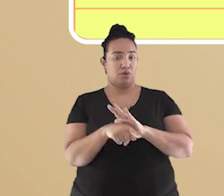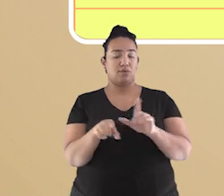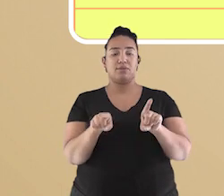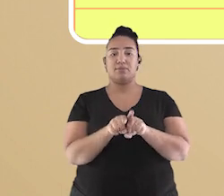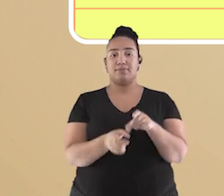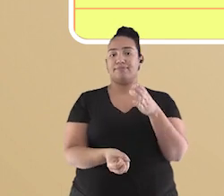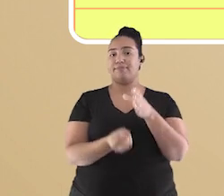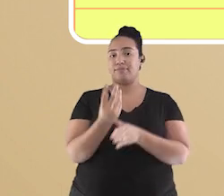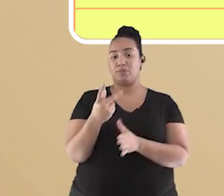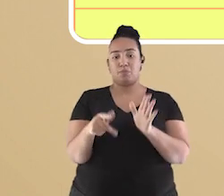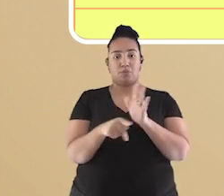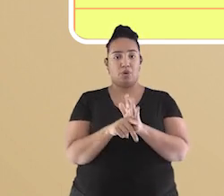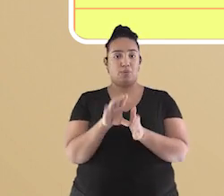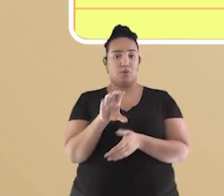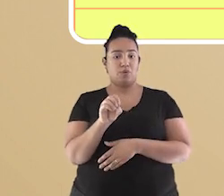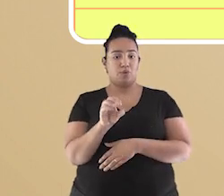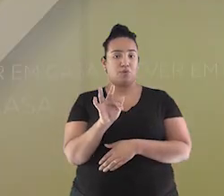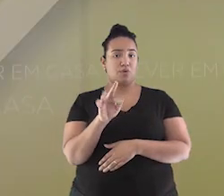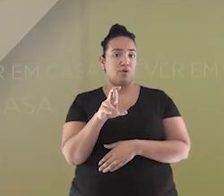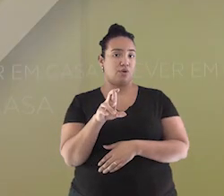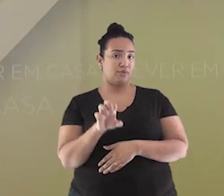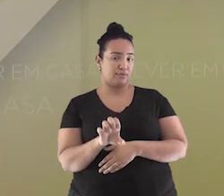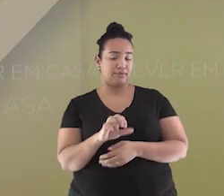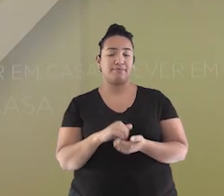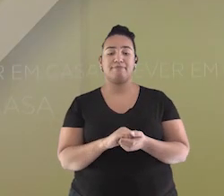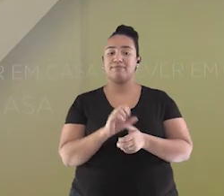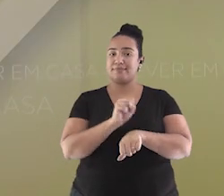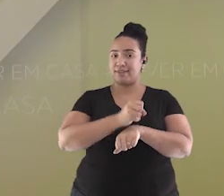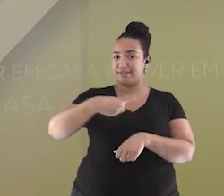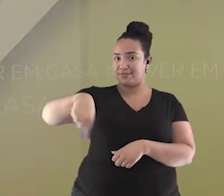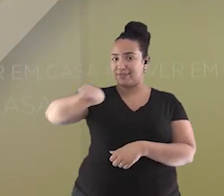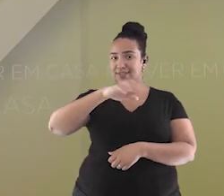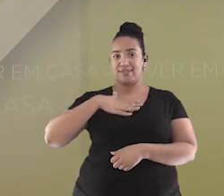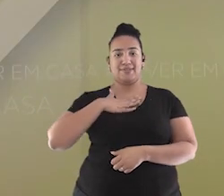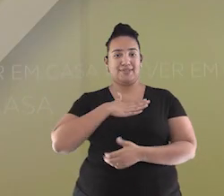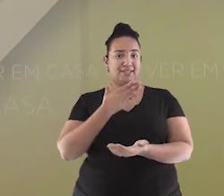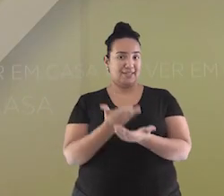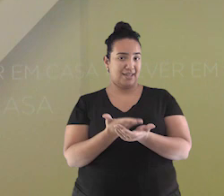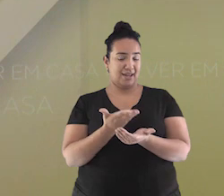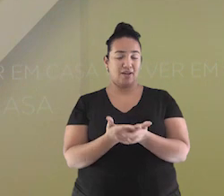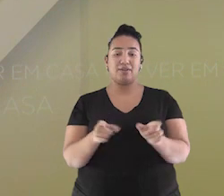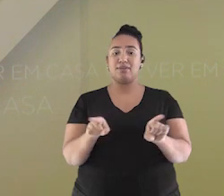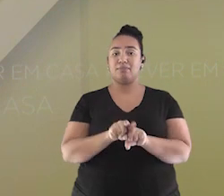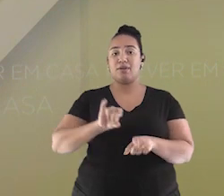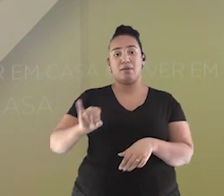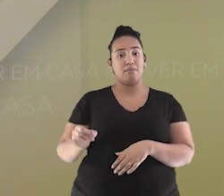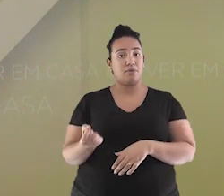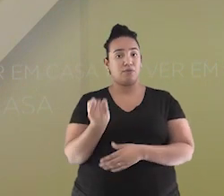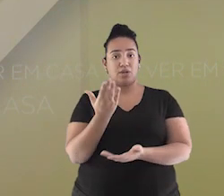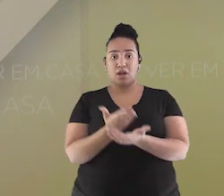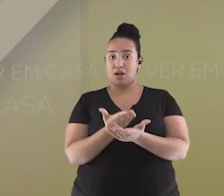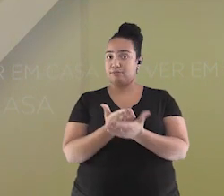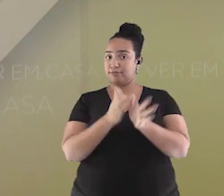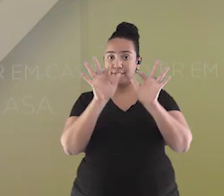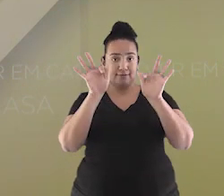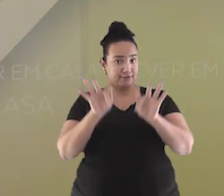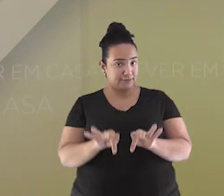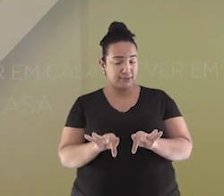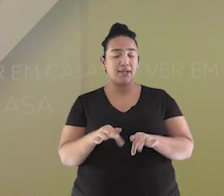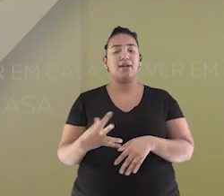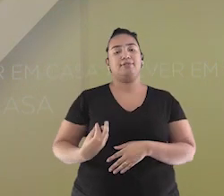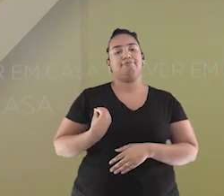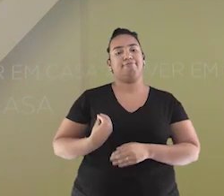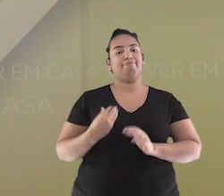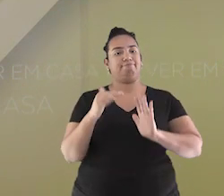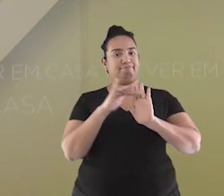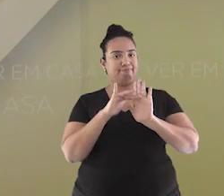bonitinho para guardar nossas moedas em casa. Espero que vocês tenham gostado da aula e aproveitem que ainda não terminamos. Registre sua